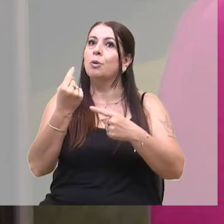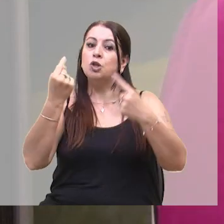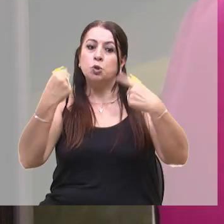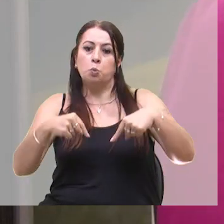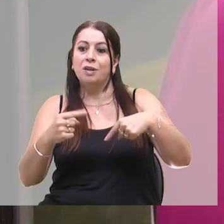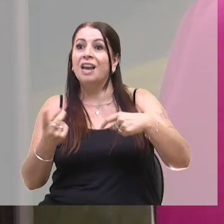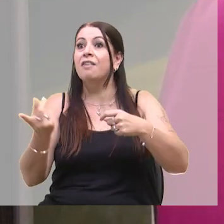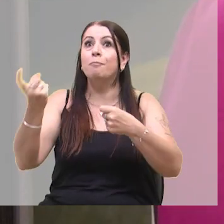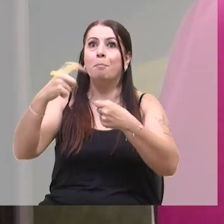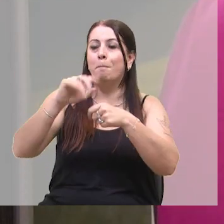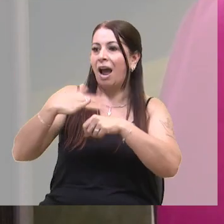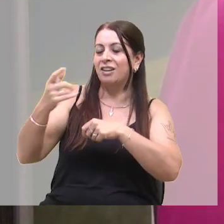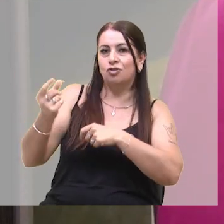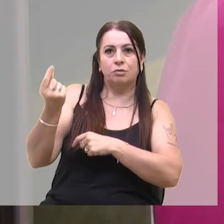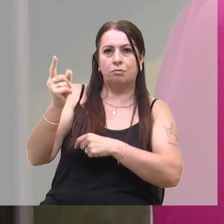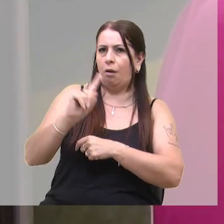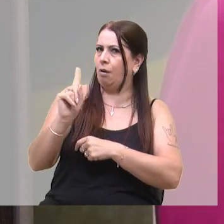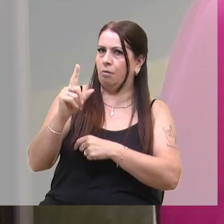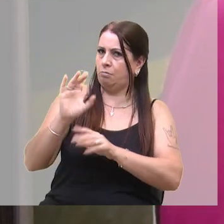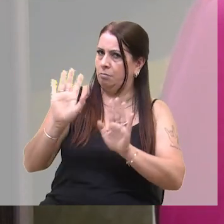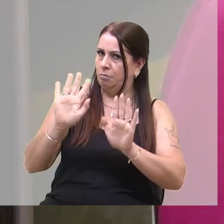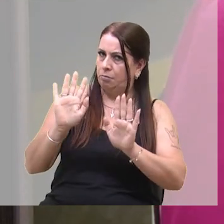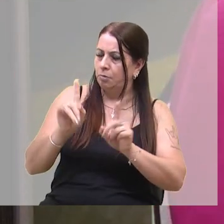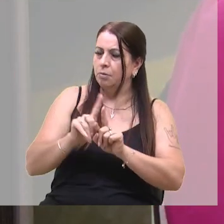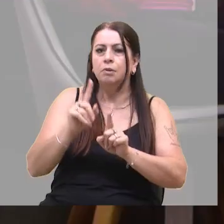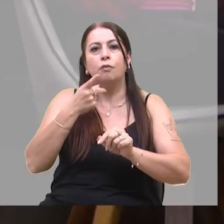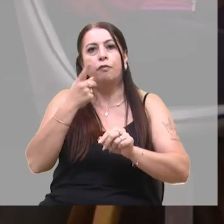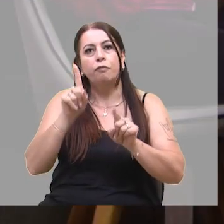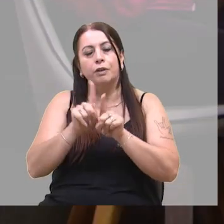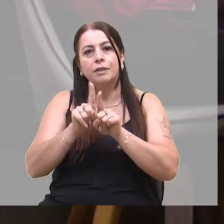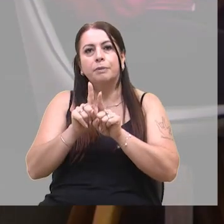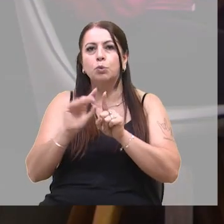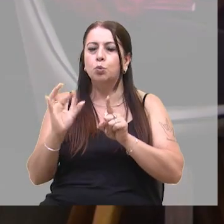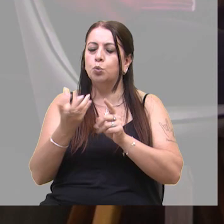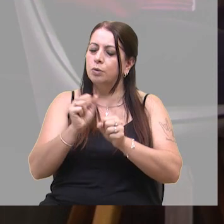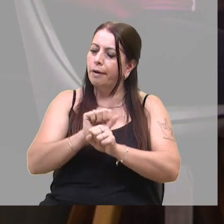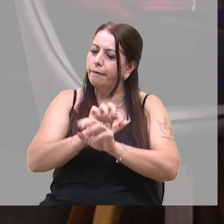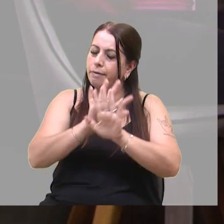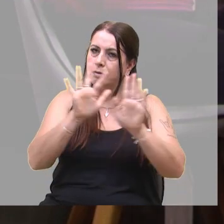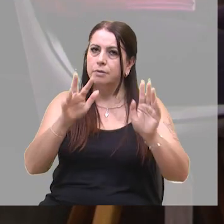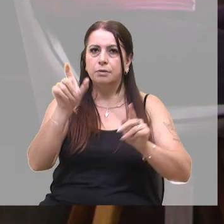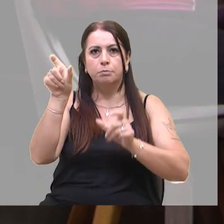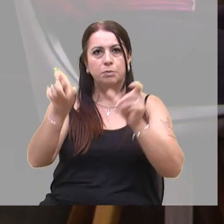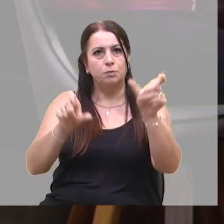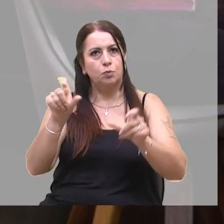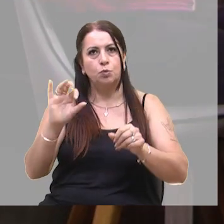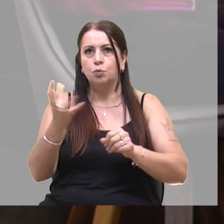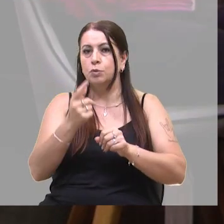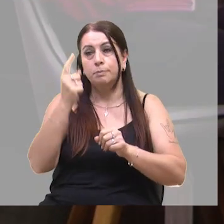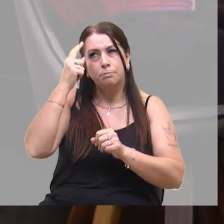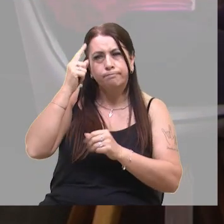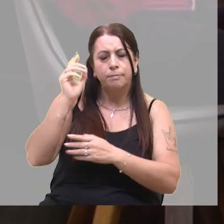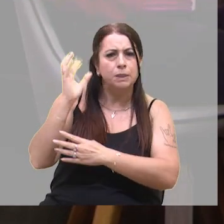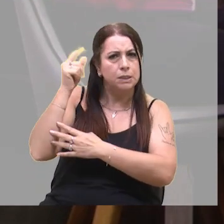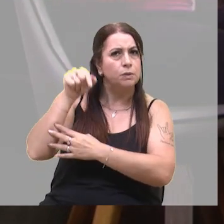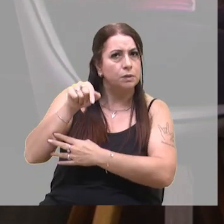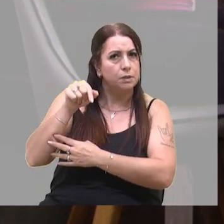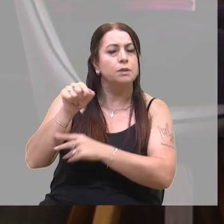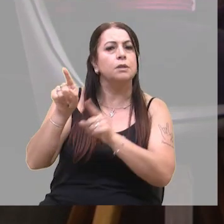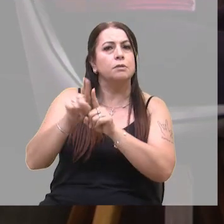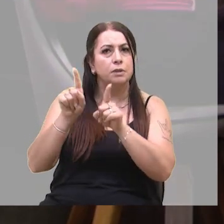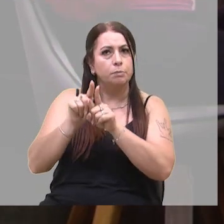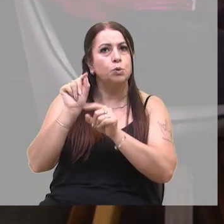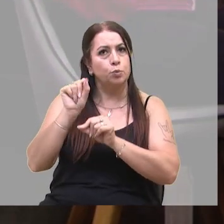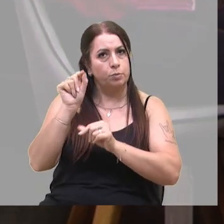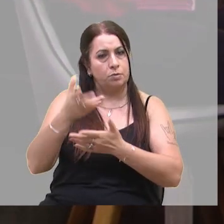são importantes. Quase, né? Uma disputa entre o que devolve mais dinheiro. Isso, né? não é uma necessidade. Sim, sim. Eu falo sempre com toda a transparência com as pessoas